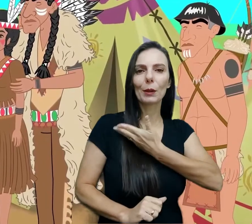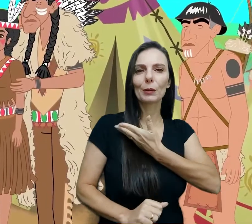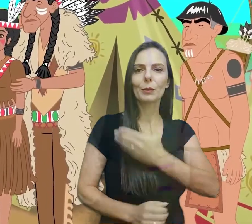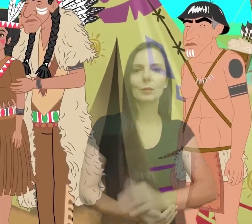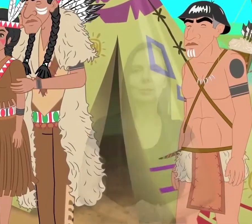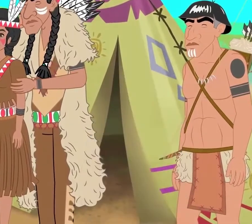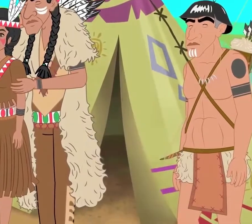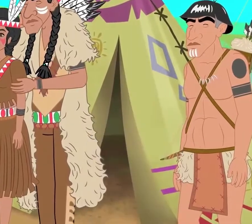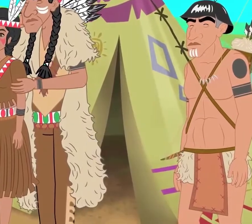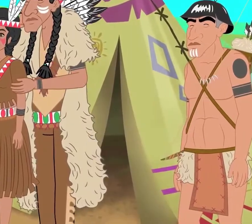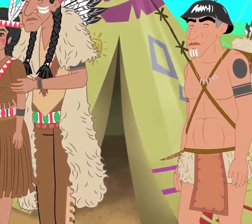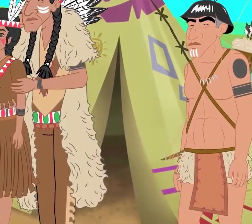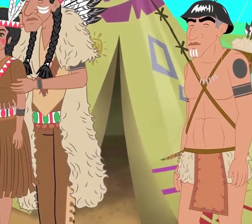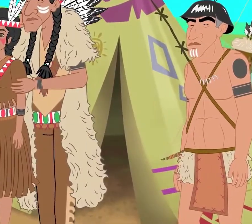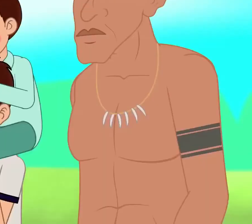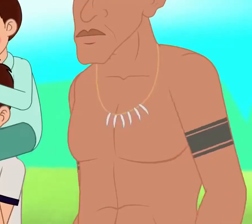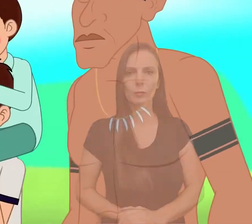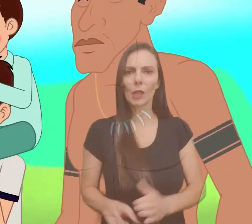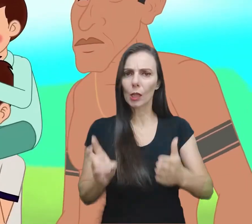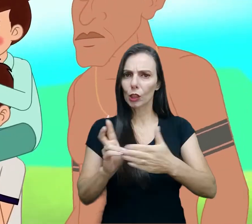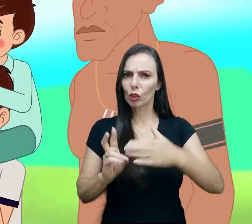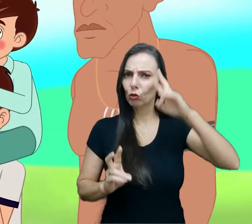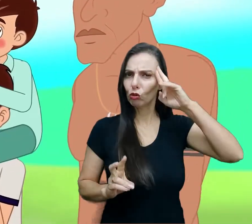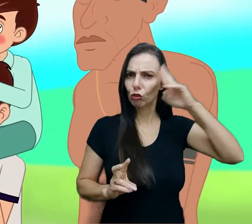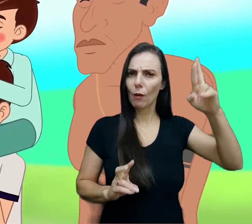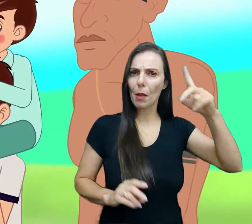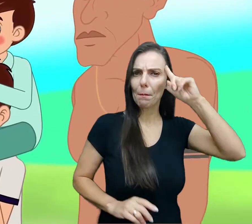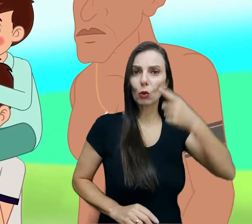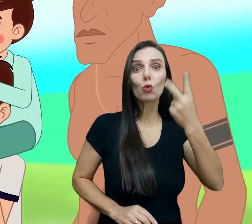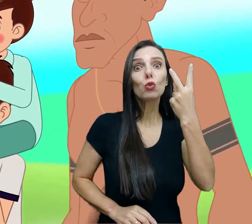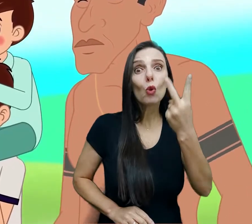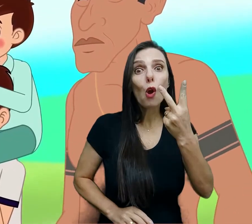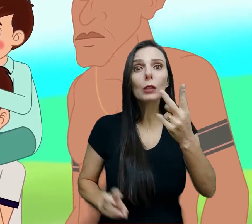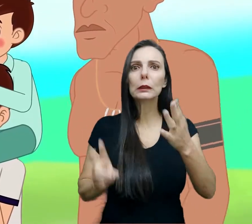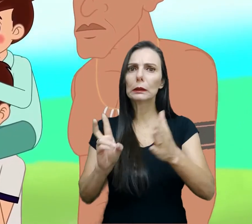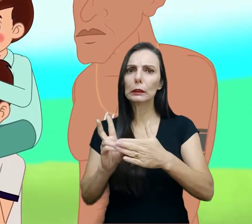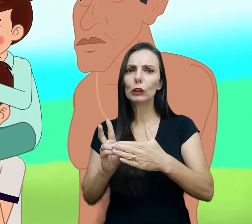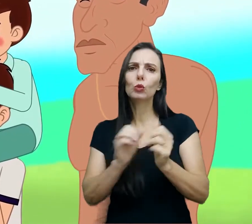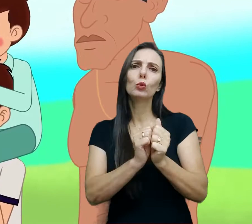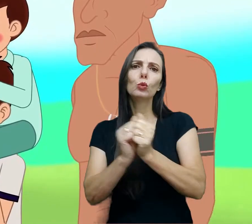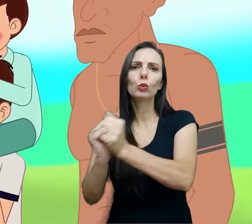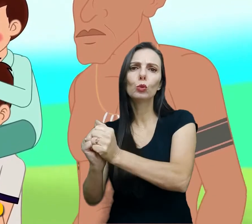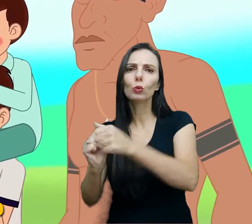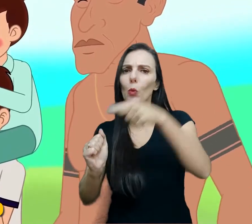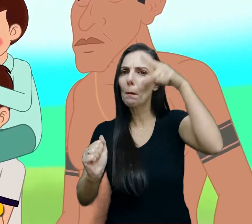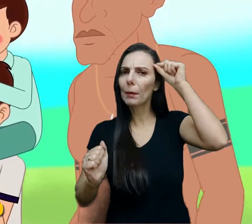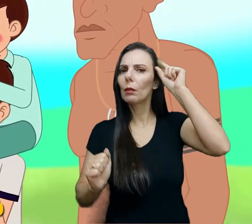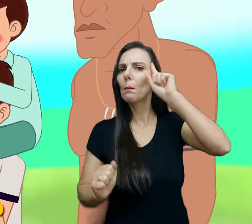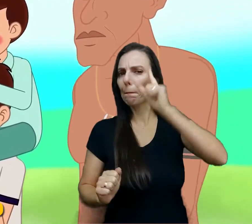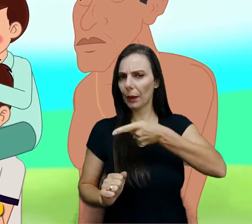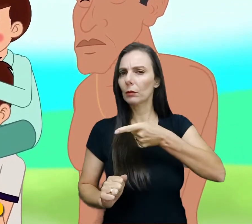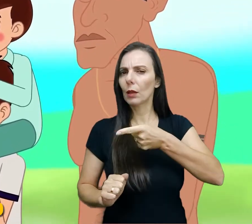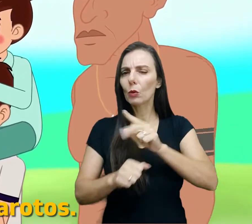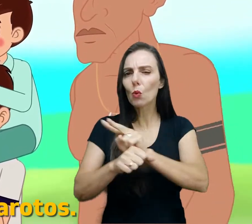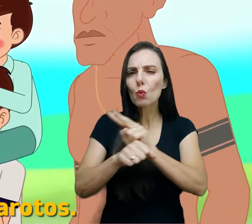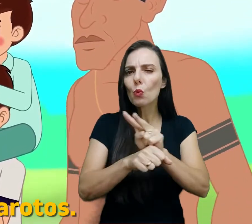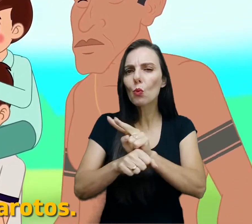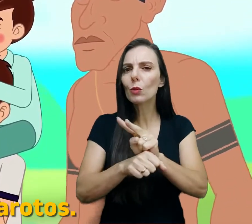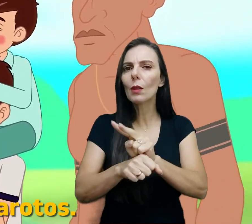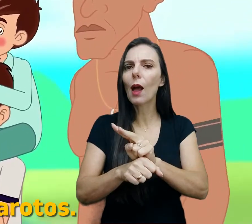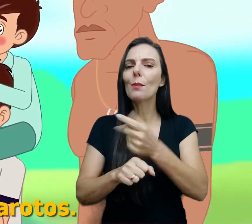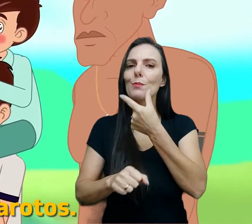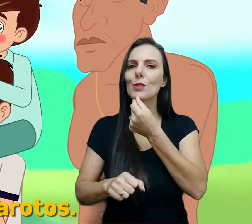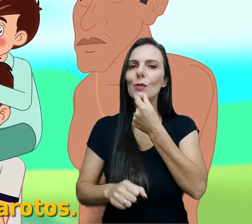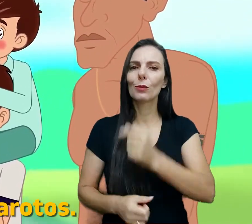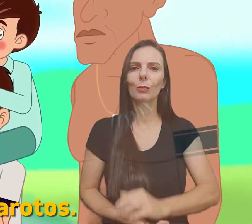muito amigos. O chefe ordenou que 2 dos seus melhores homens ficassem sob o comando de Peter